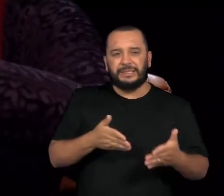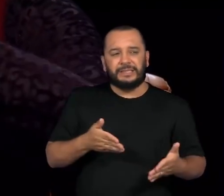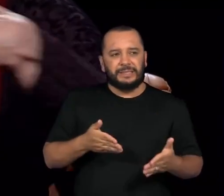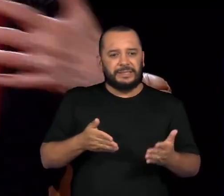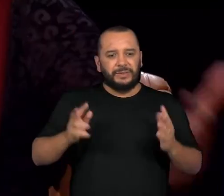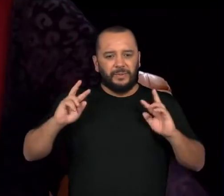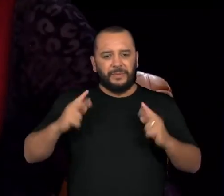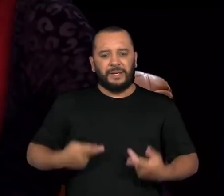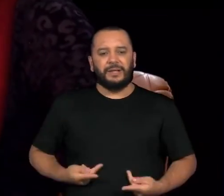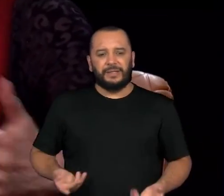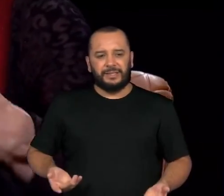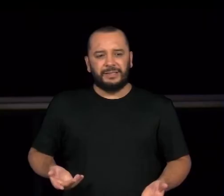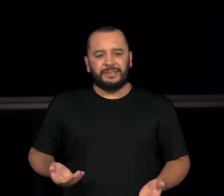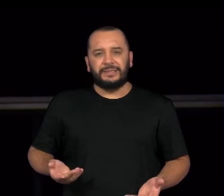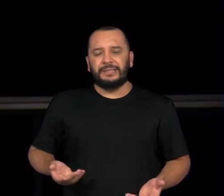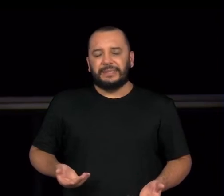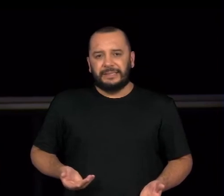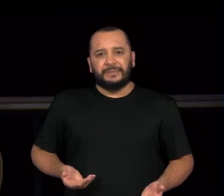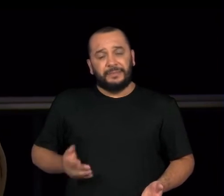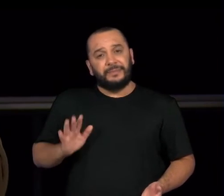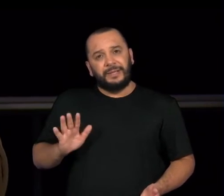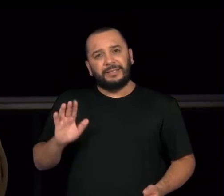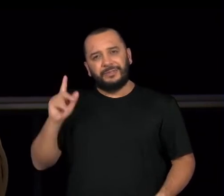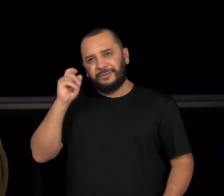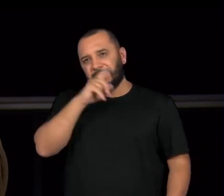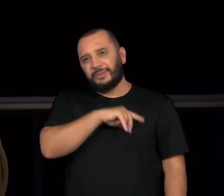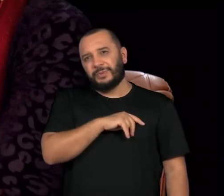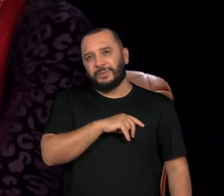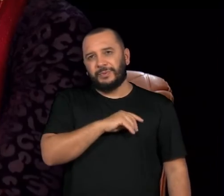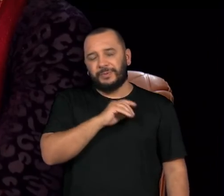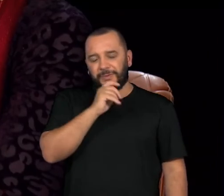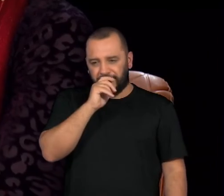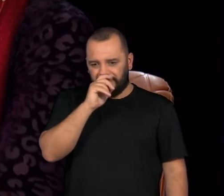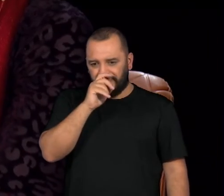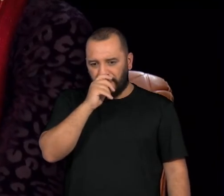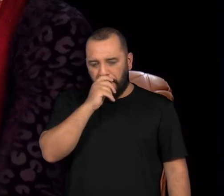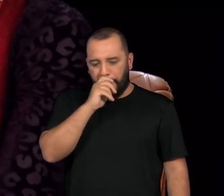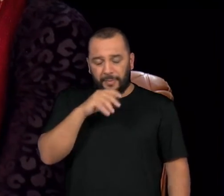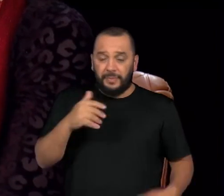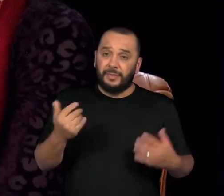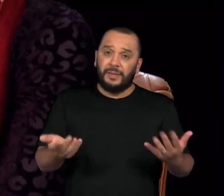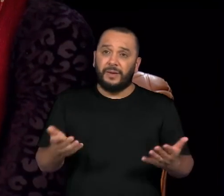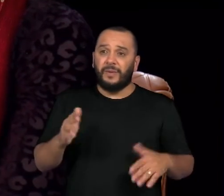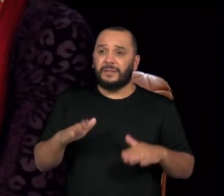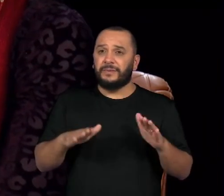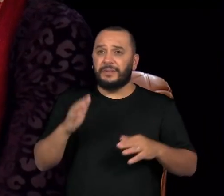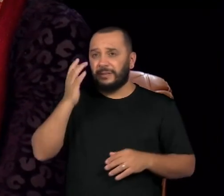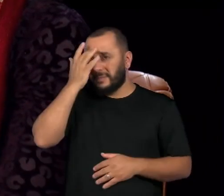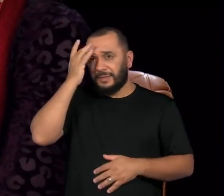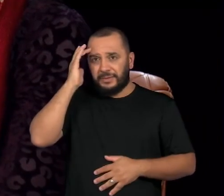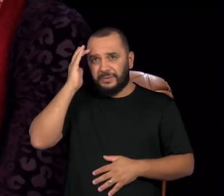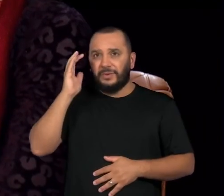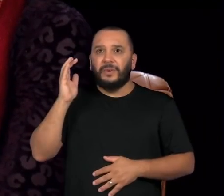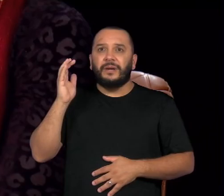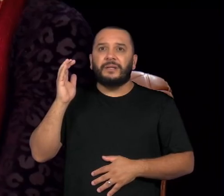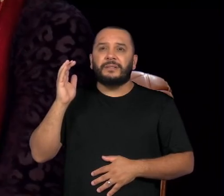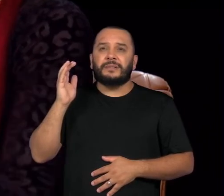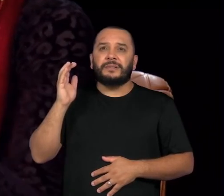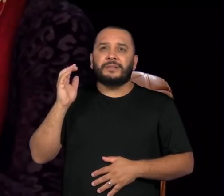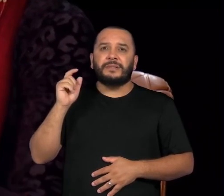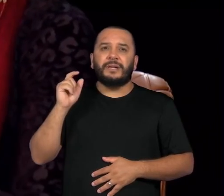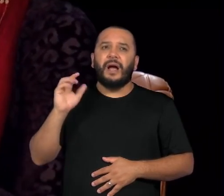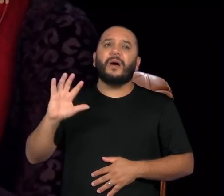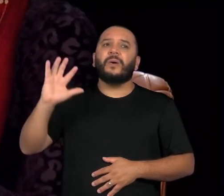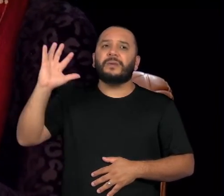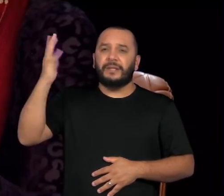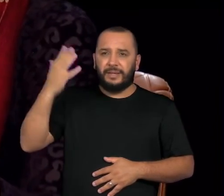humanas e compreensíveis, mas é muito difícil. Então, às vezes as pessoas jogam, acontece